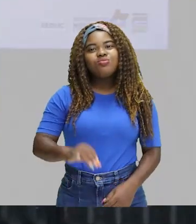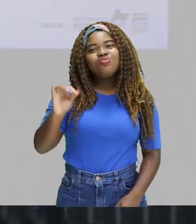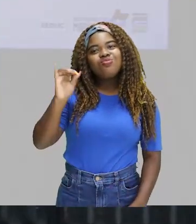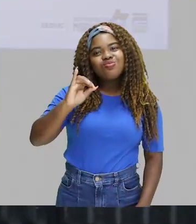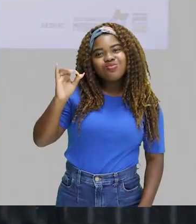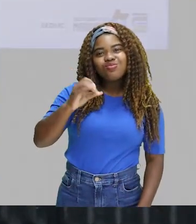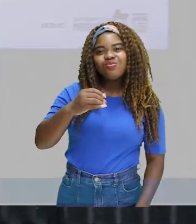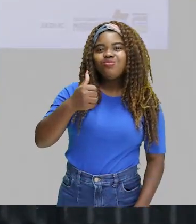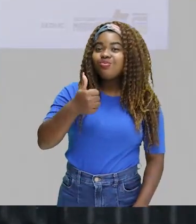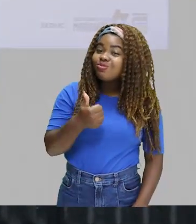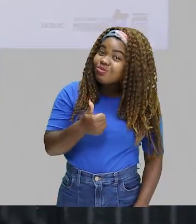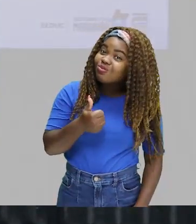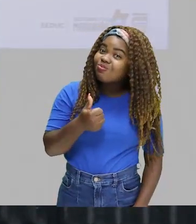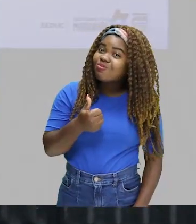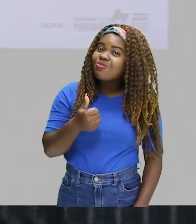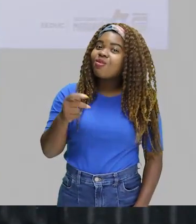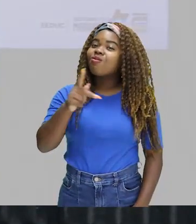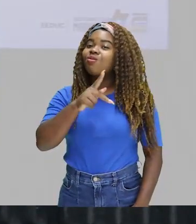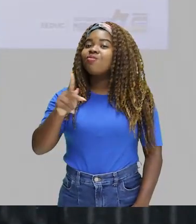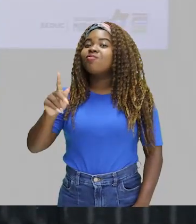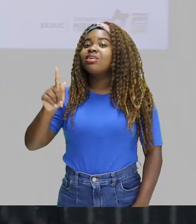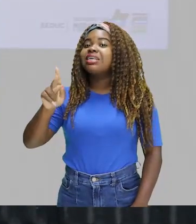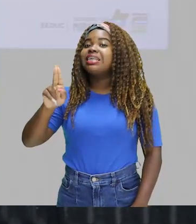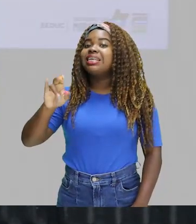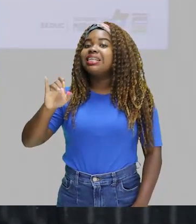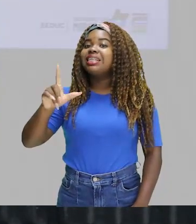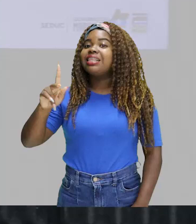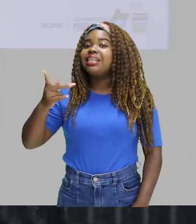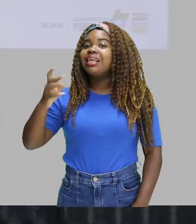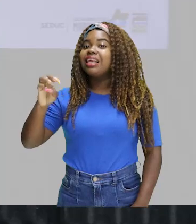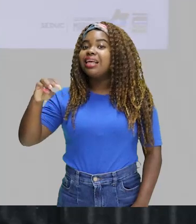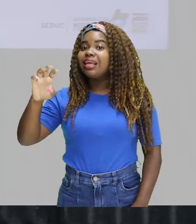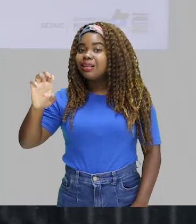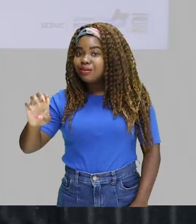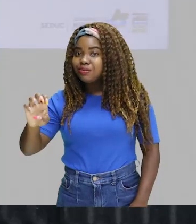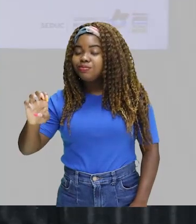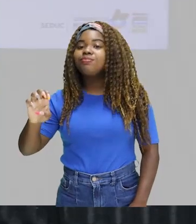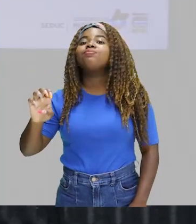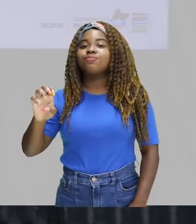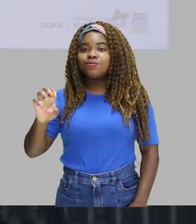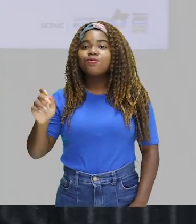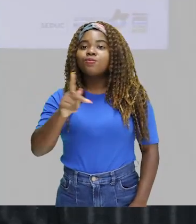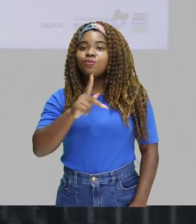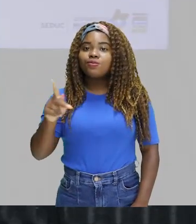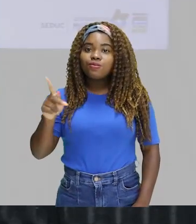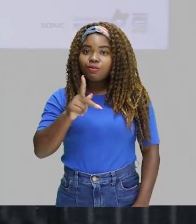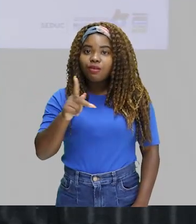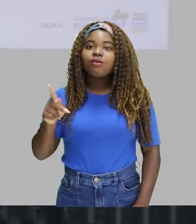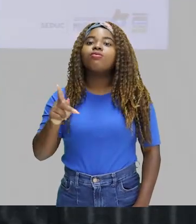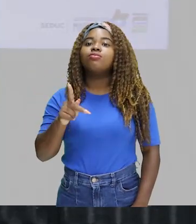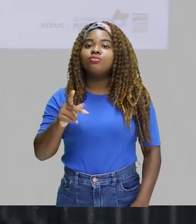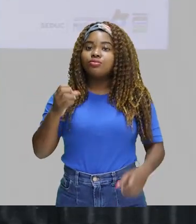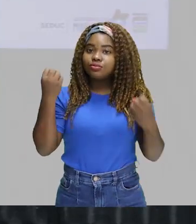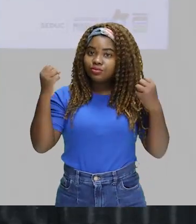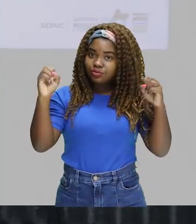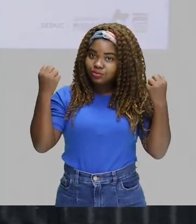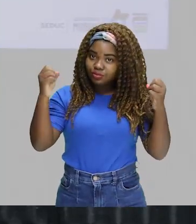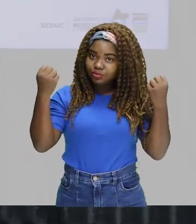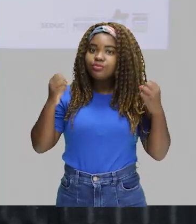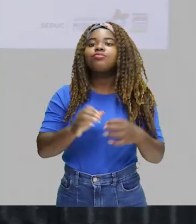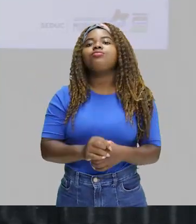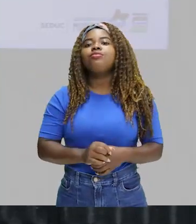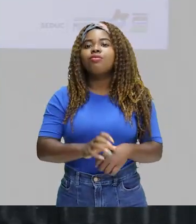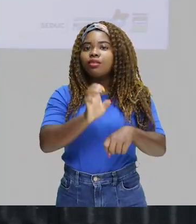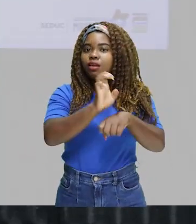Olá, galerinha, tudo bem com vocês? Guilherme Campos aqui, professor de Educação Física da Rede Estadual do Maranhão. E nessa aula de hoje do